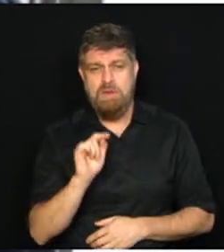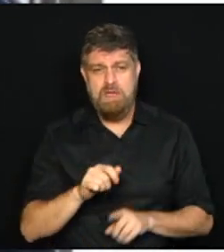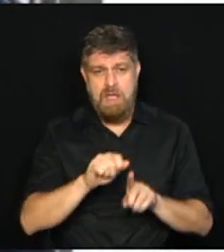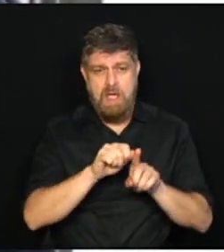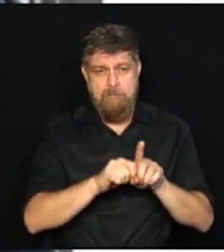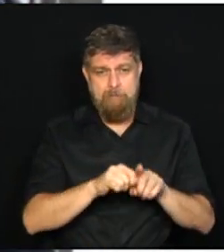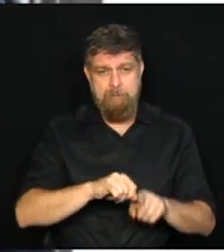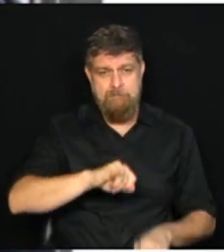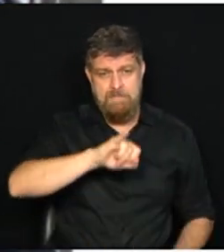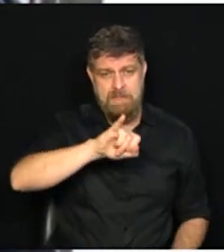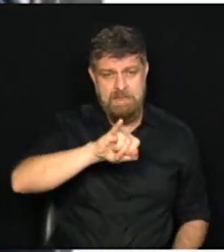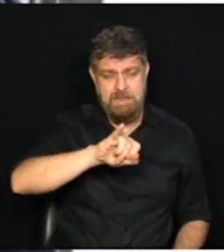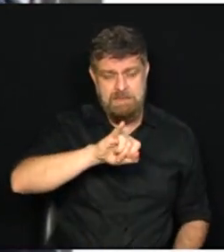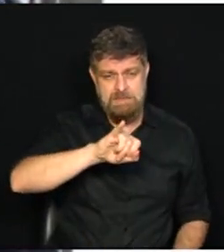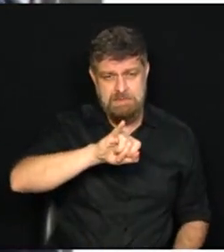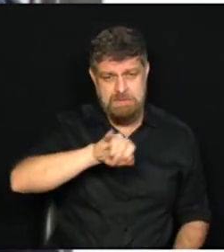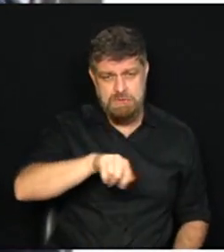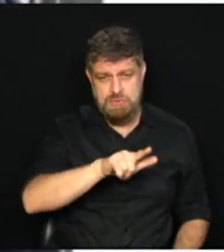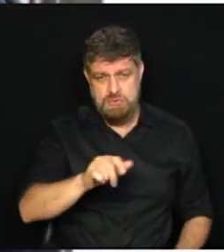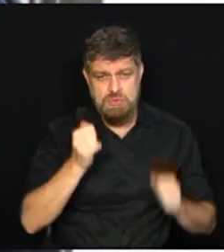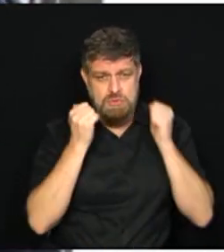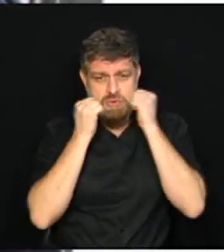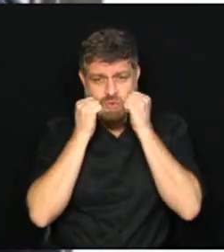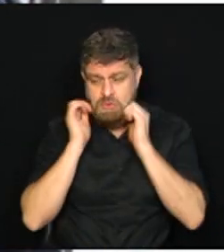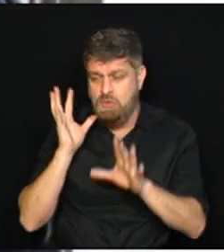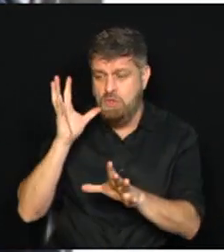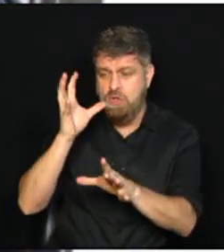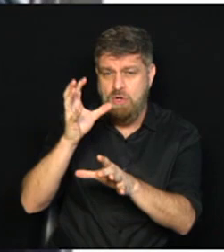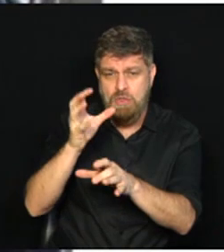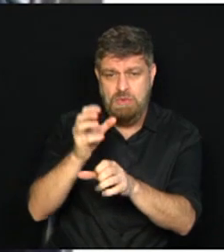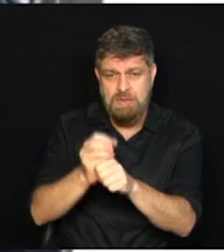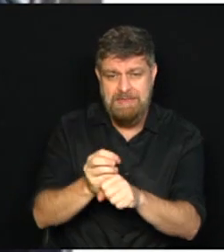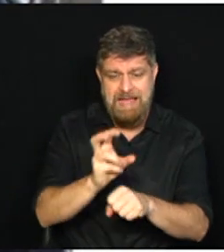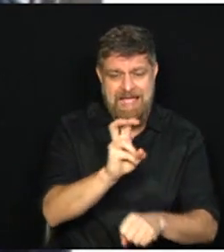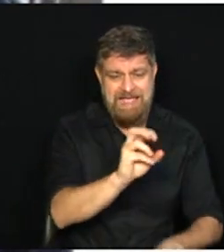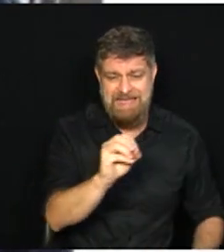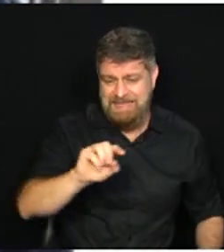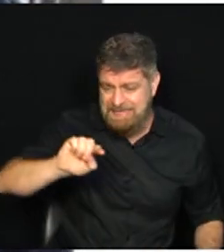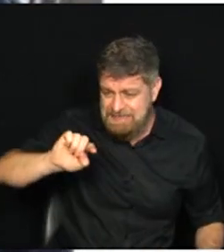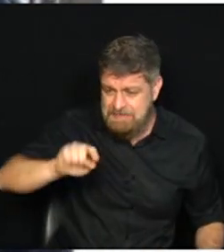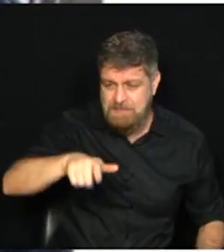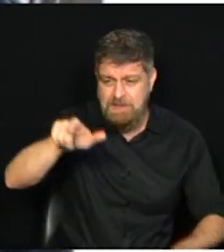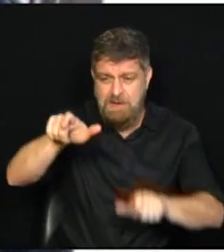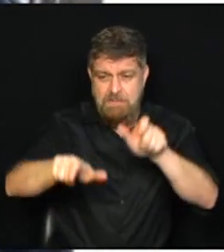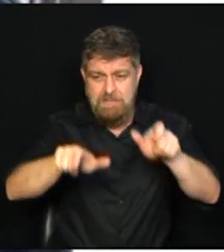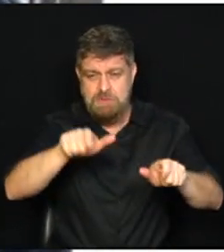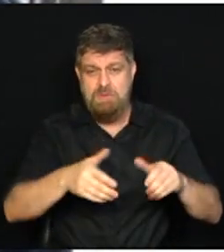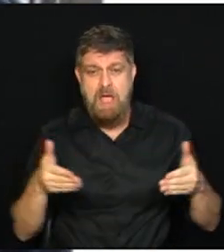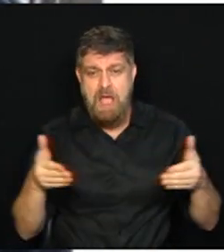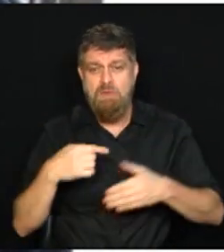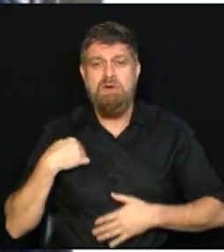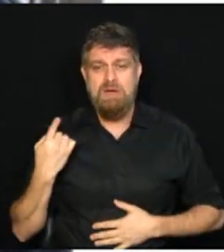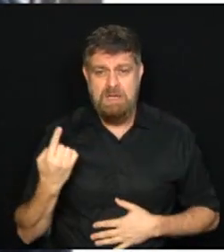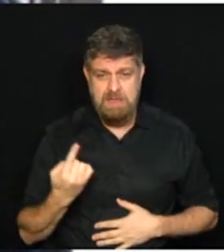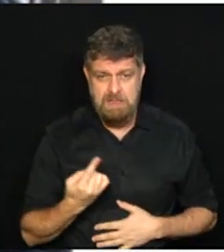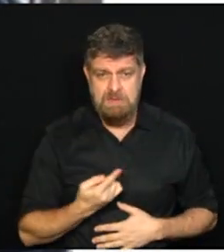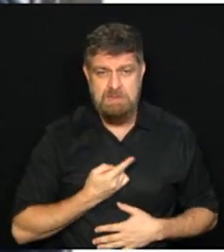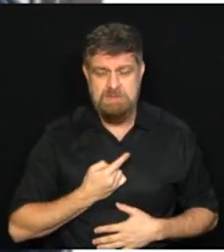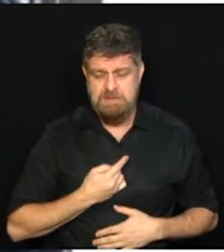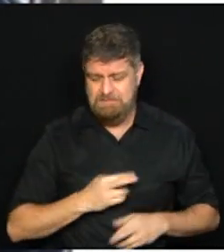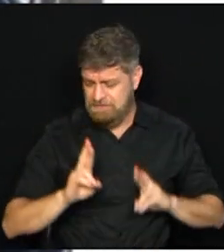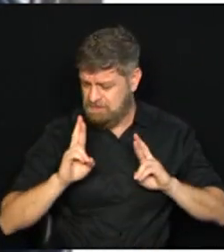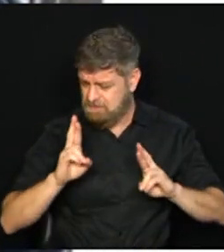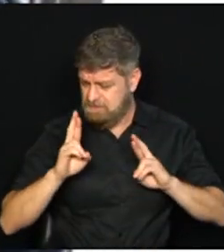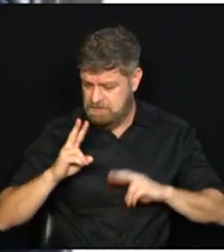nós tivéssemos com 500 mil pessoas vacinadas, em julho, mas agora nós estamos antevendo isso aí para final de